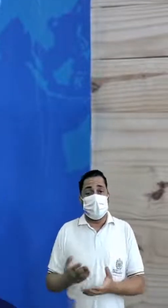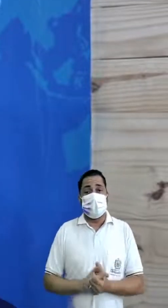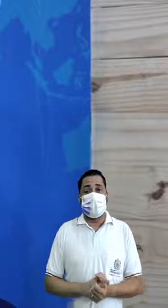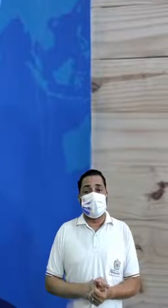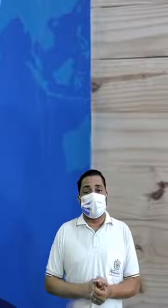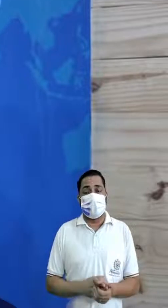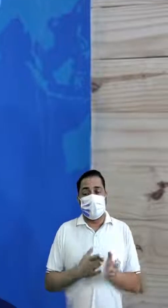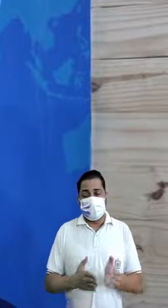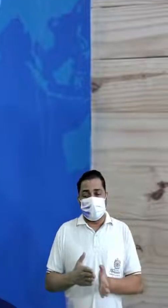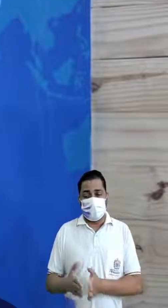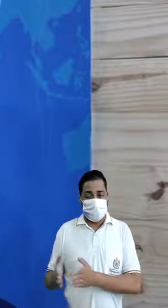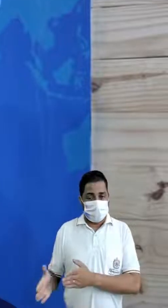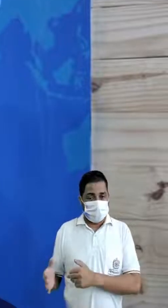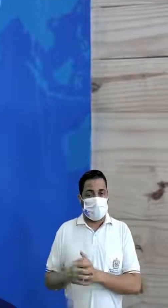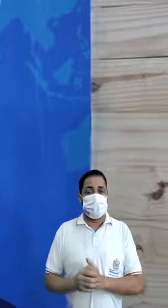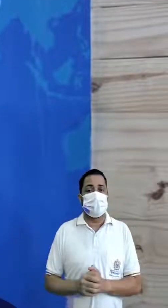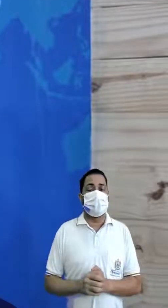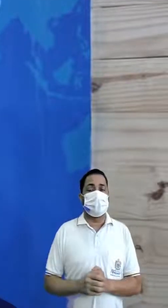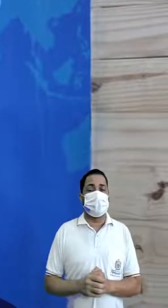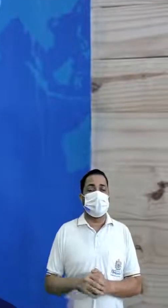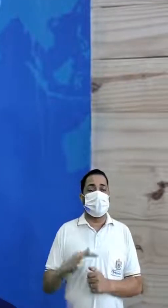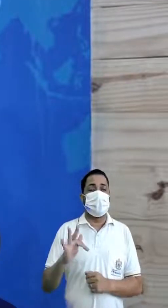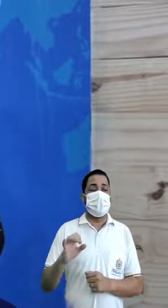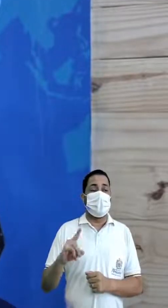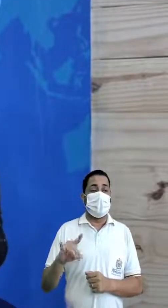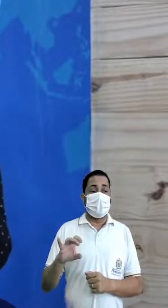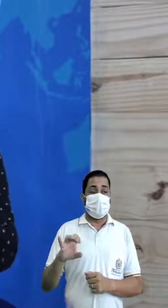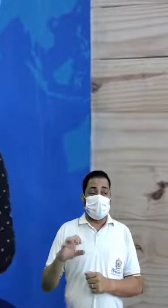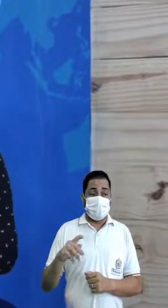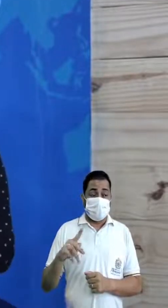a partir disso, Philippe